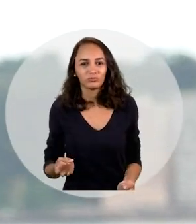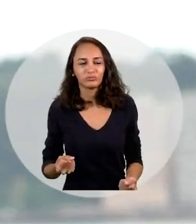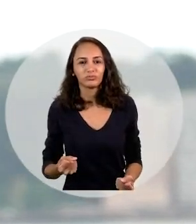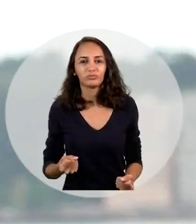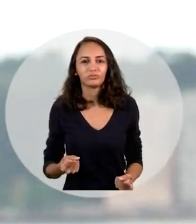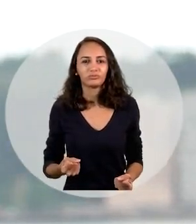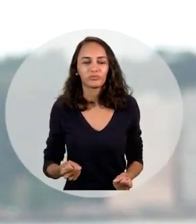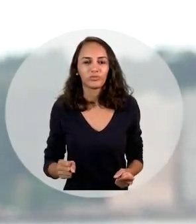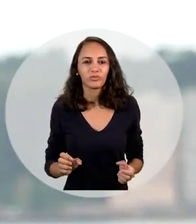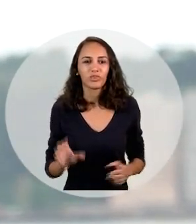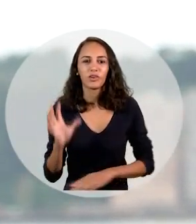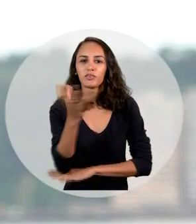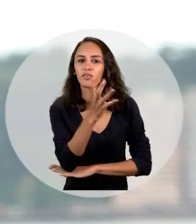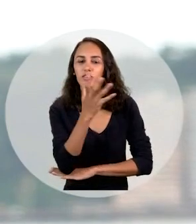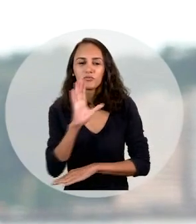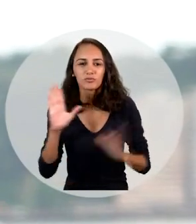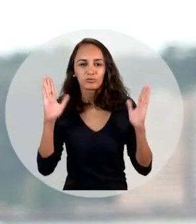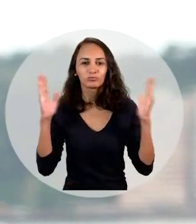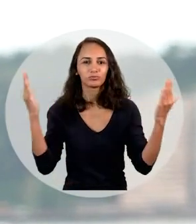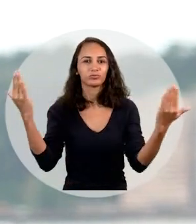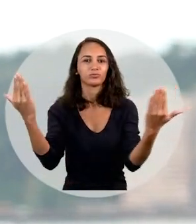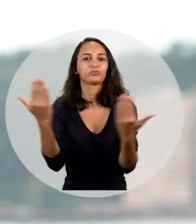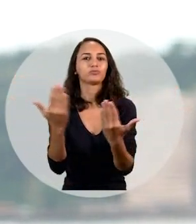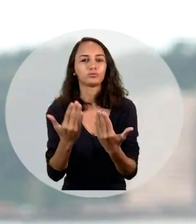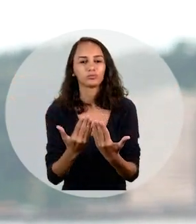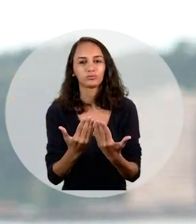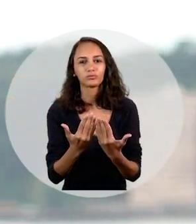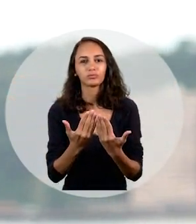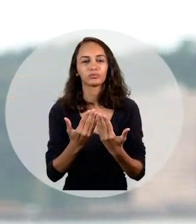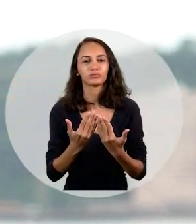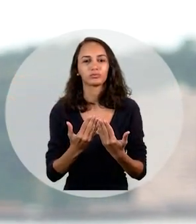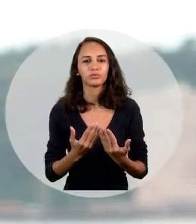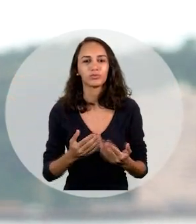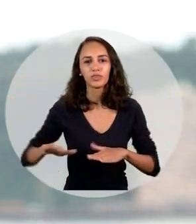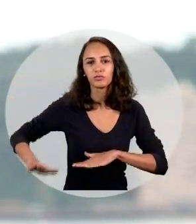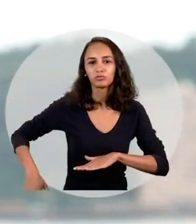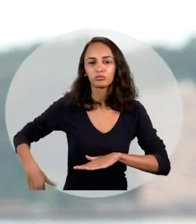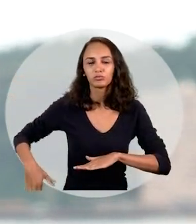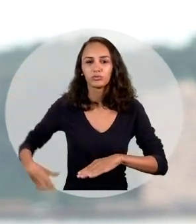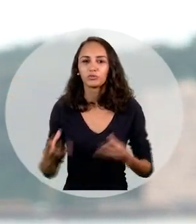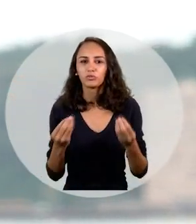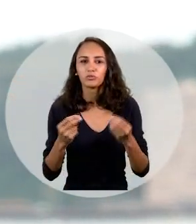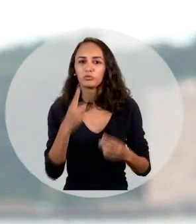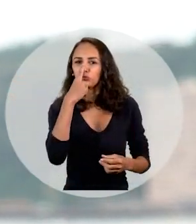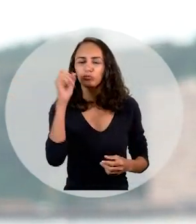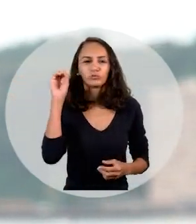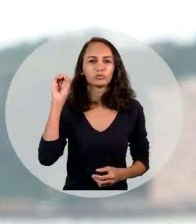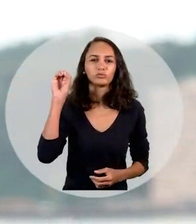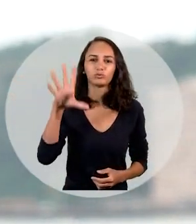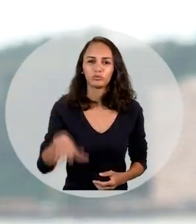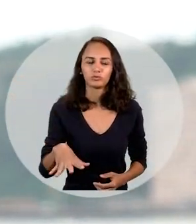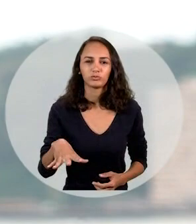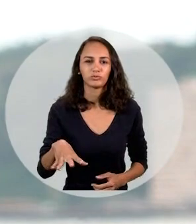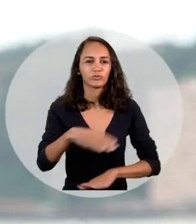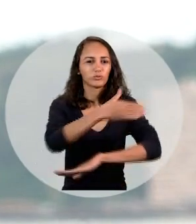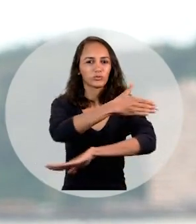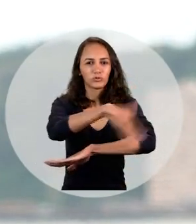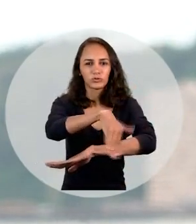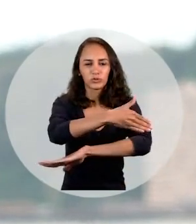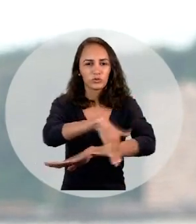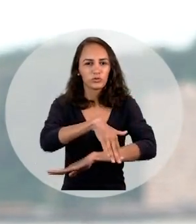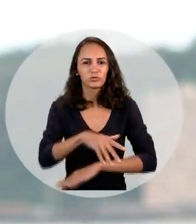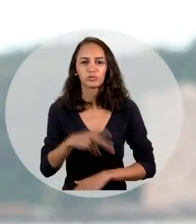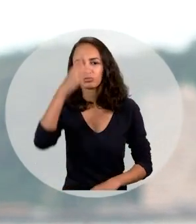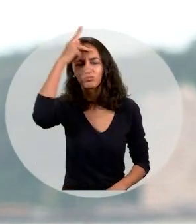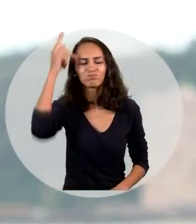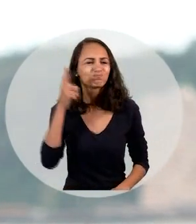destruído. Uma biquinha fechada com tapumes, as praias entupidas de lixo, as